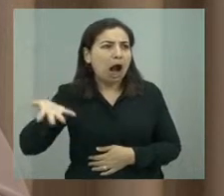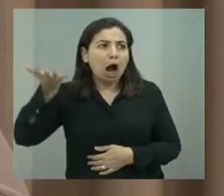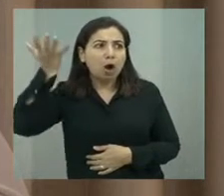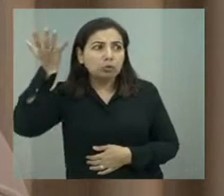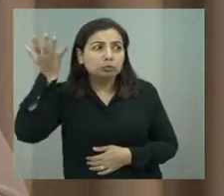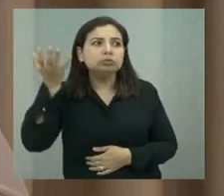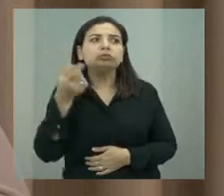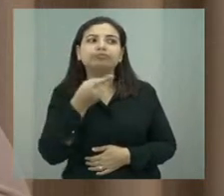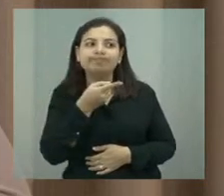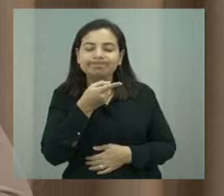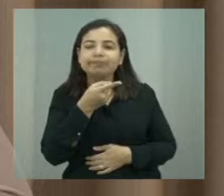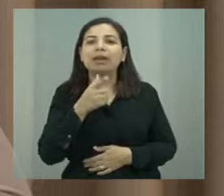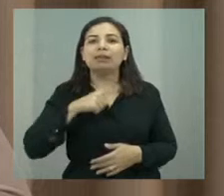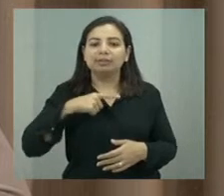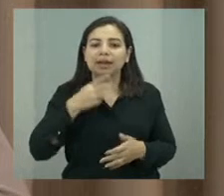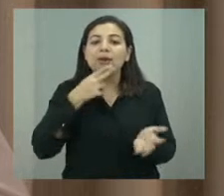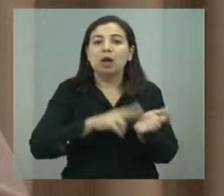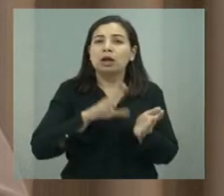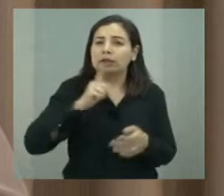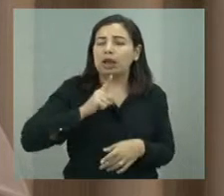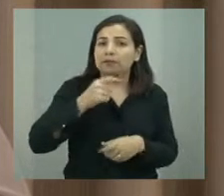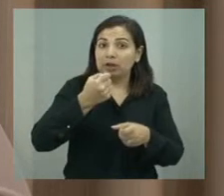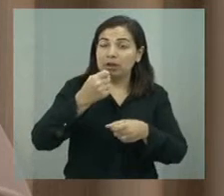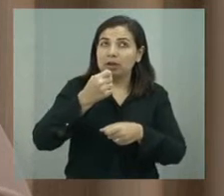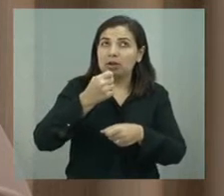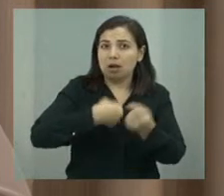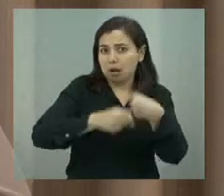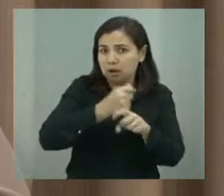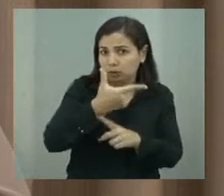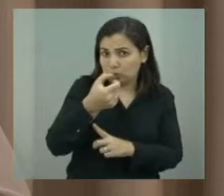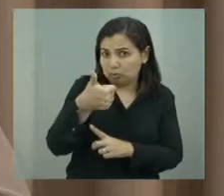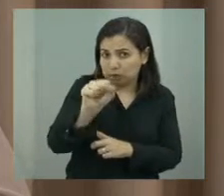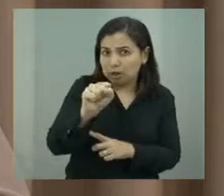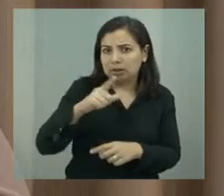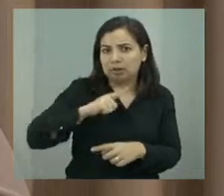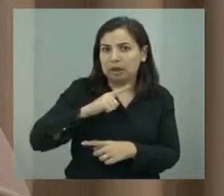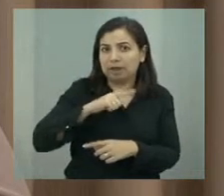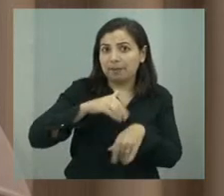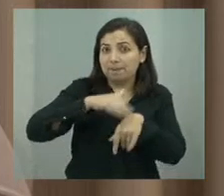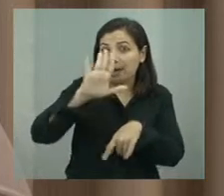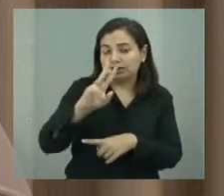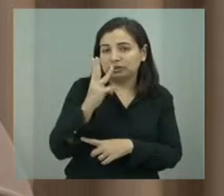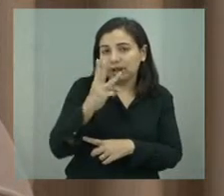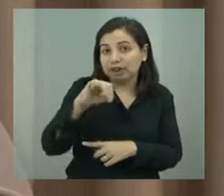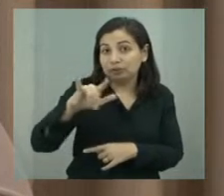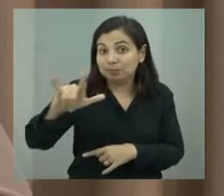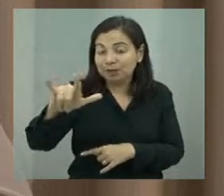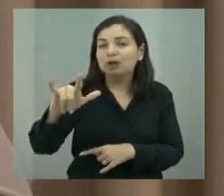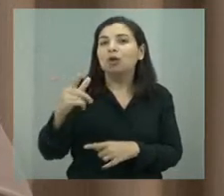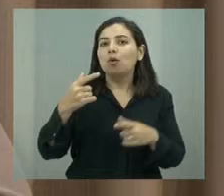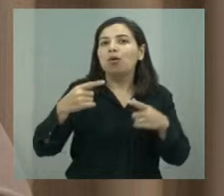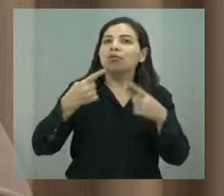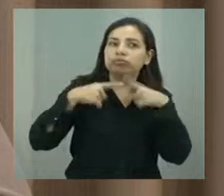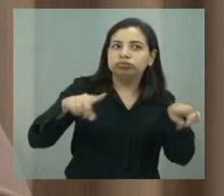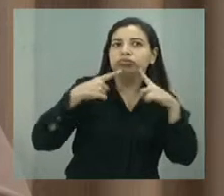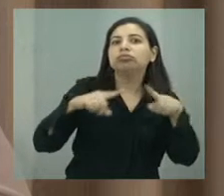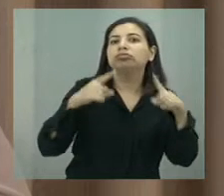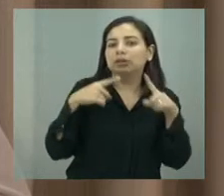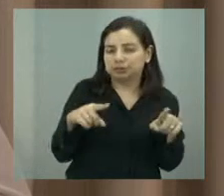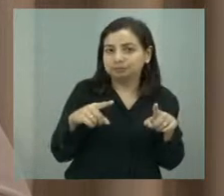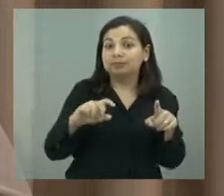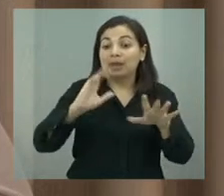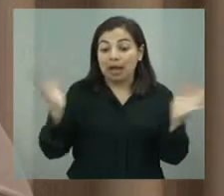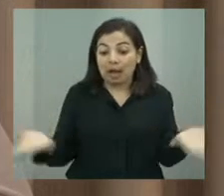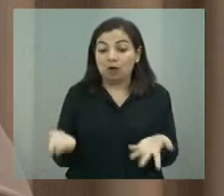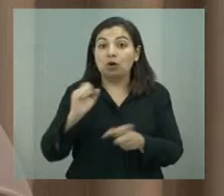ano de 2018, a gente teve mais de 3.000 denúncias, né? Esse ano, a gente